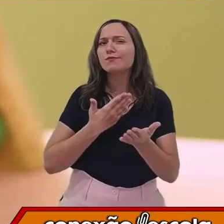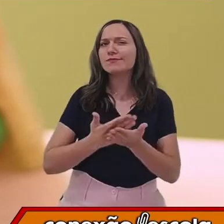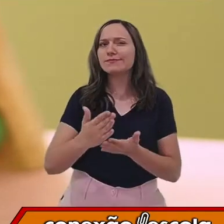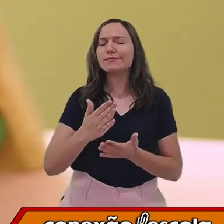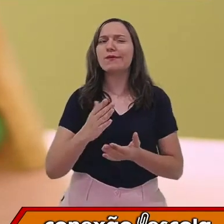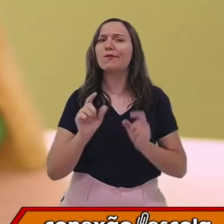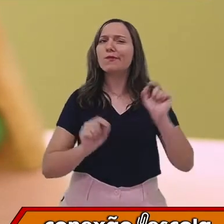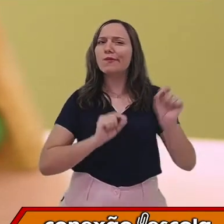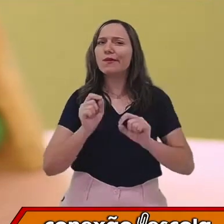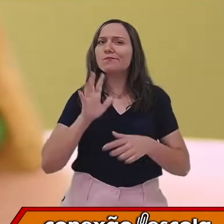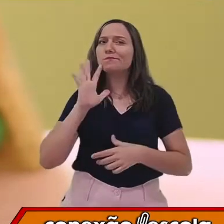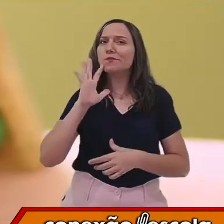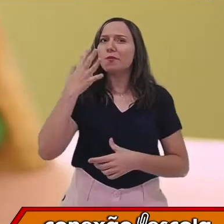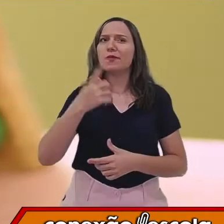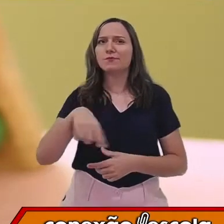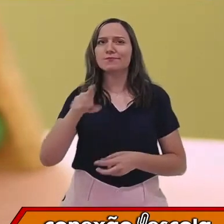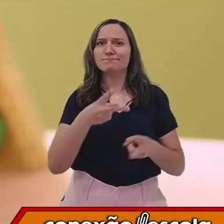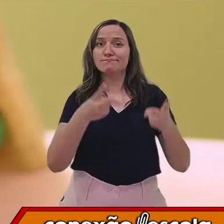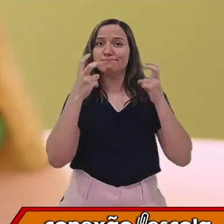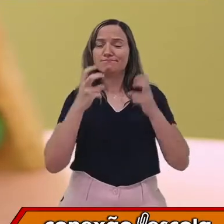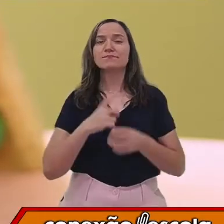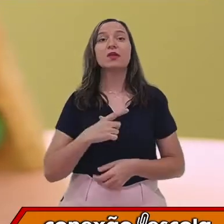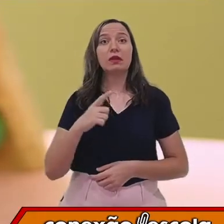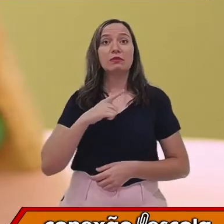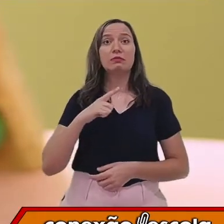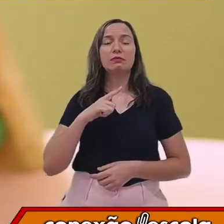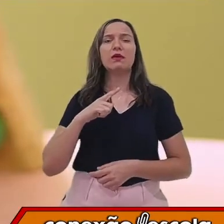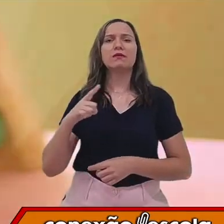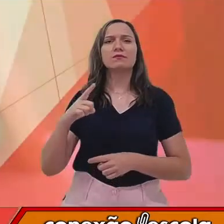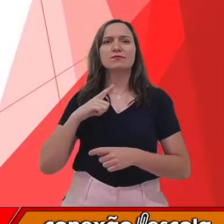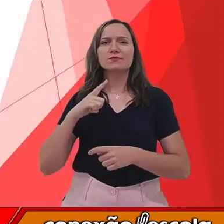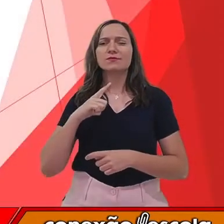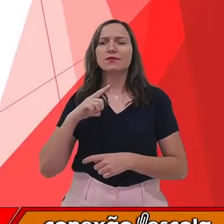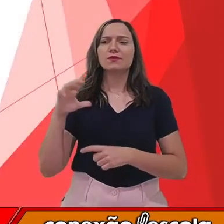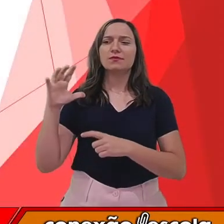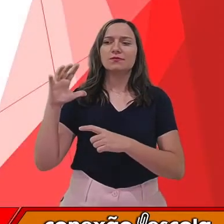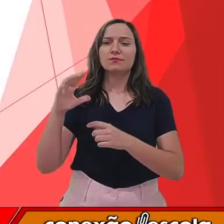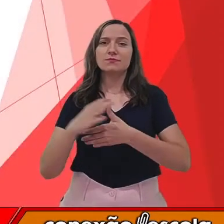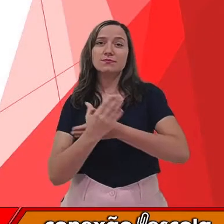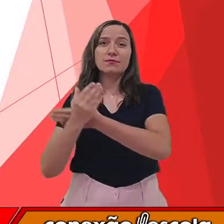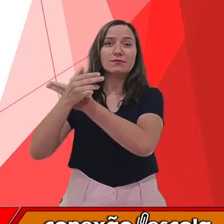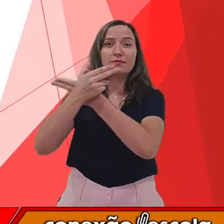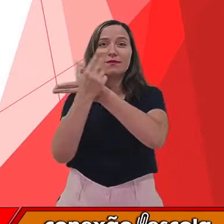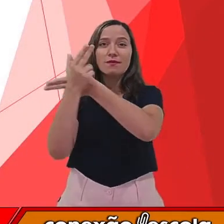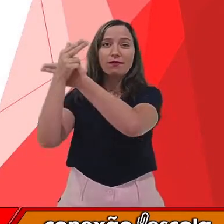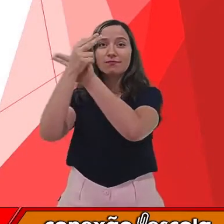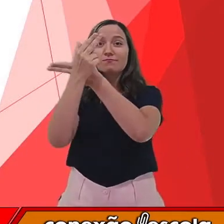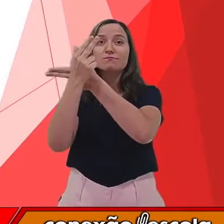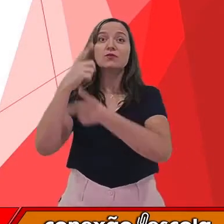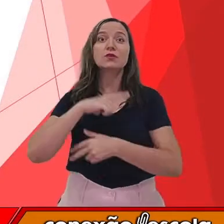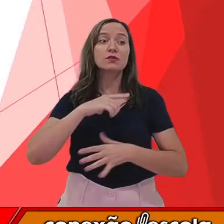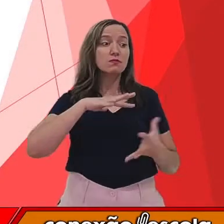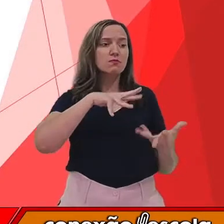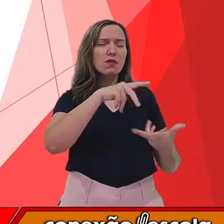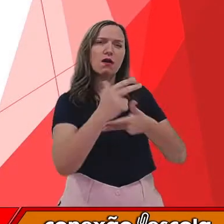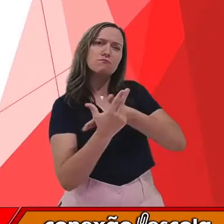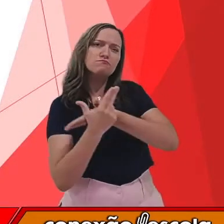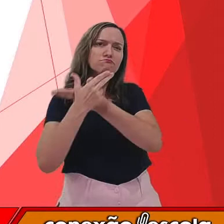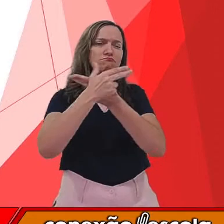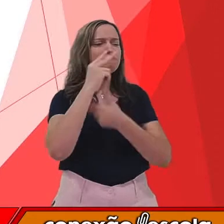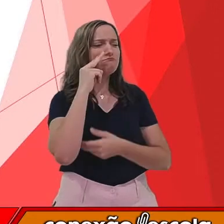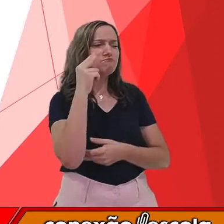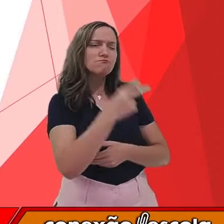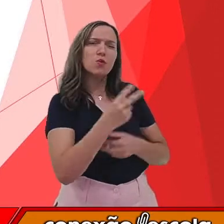situação-problema certo satélite artificial fotografou uma região da Terra em